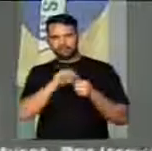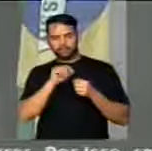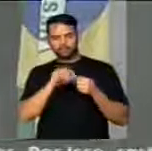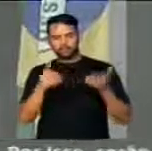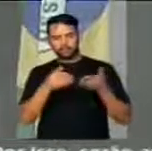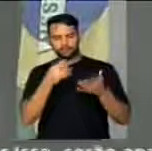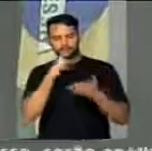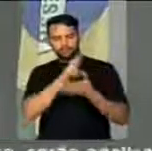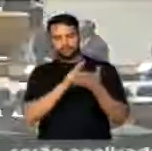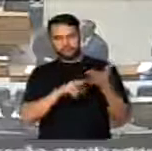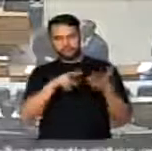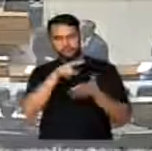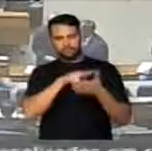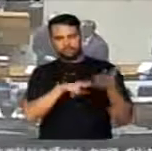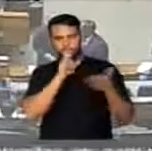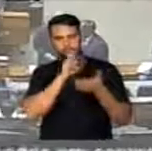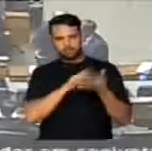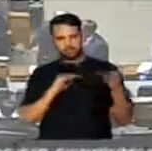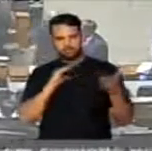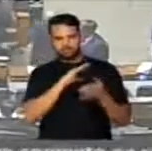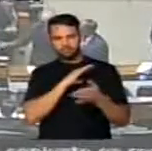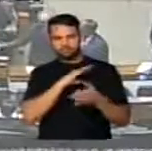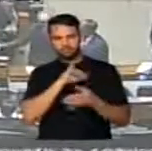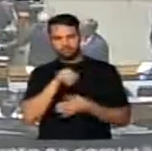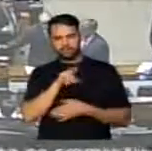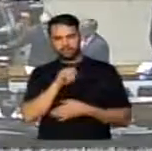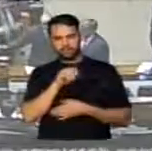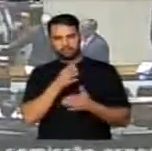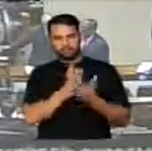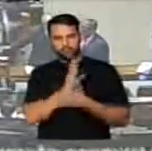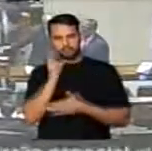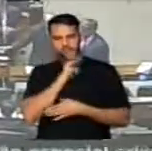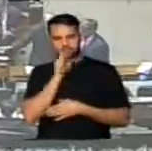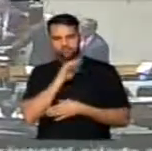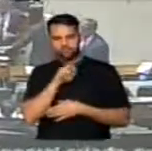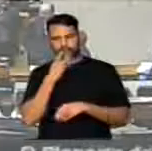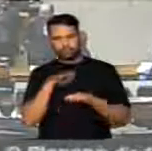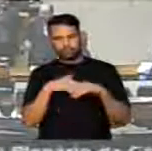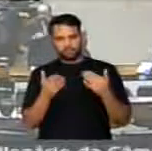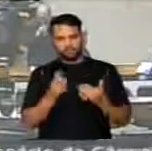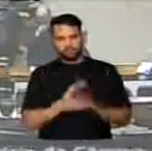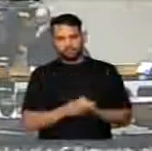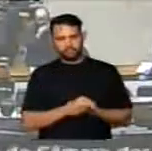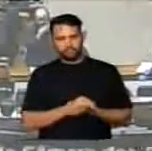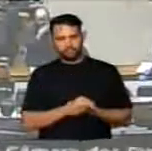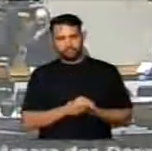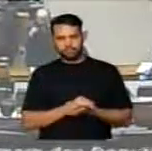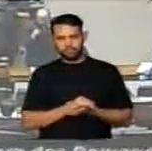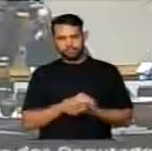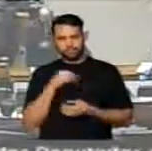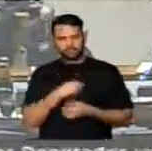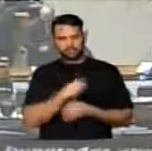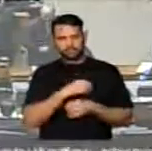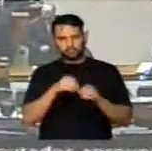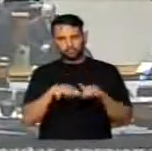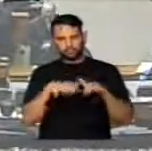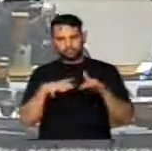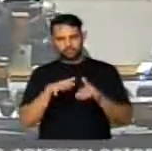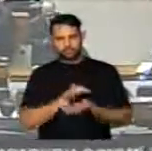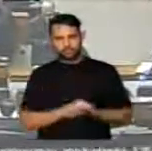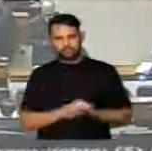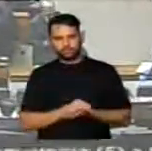ano no Rio de Janeiro. Deputado Júlio Lopes, do PP do Estado do Rio de Janeiro, vai fazer agora o parecer, a leitura do parecer pela comissão